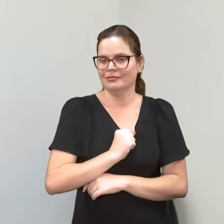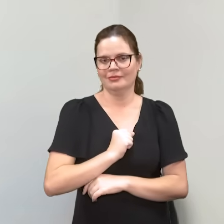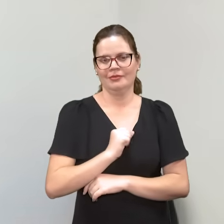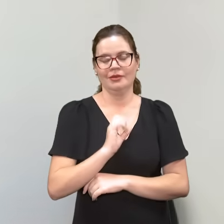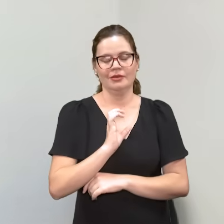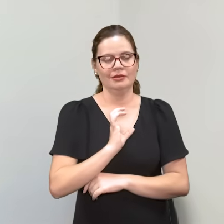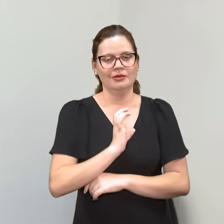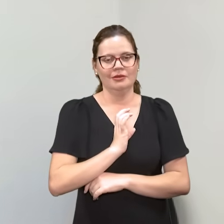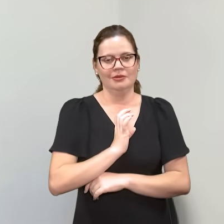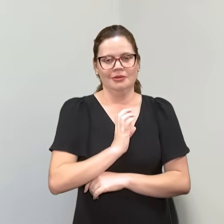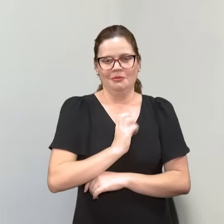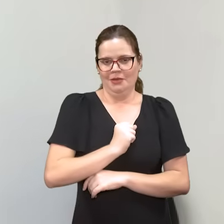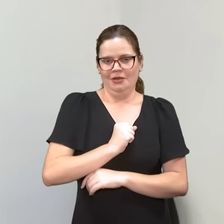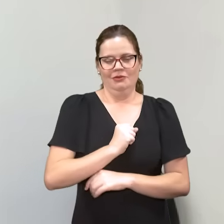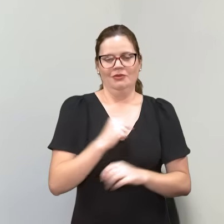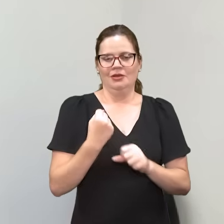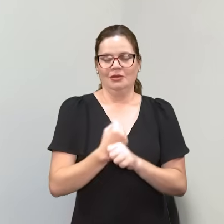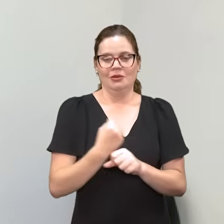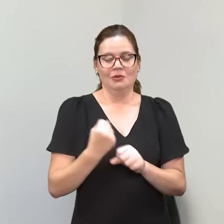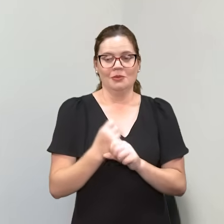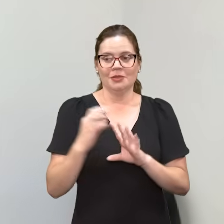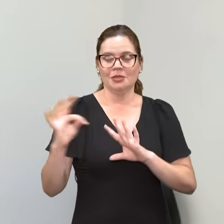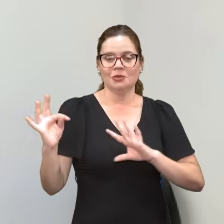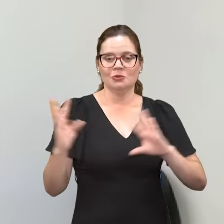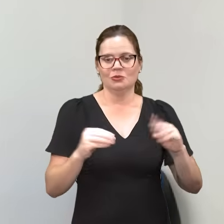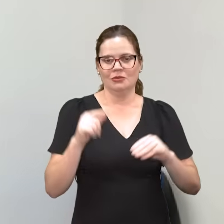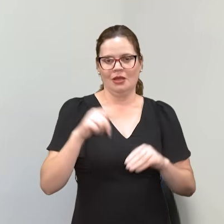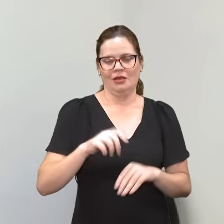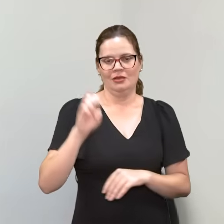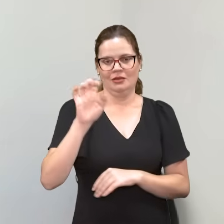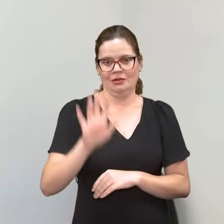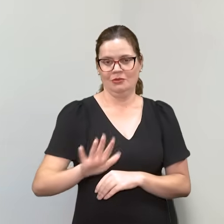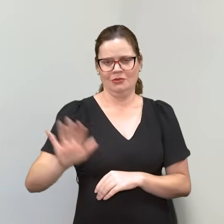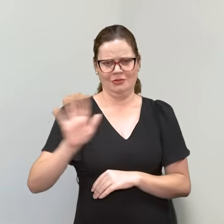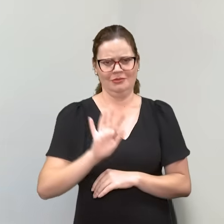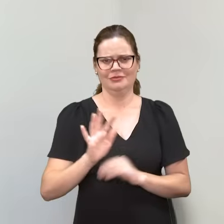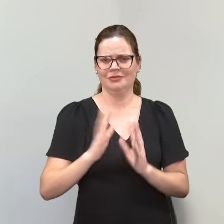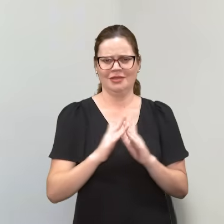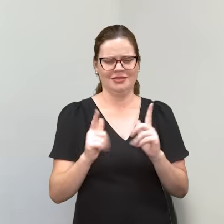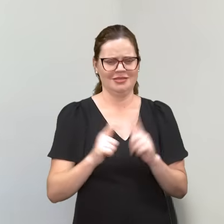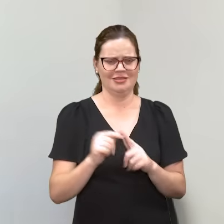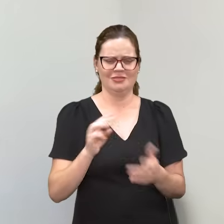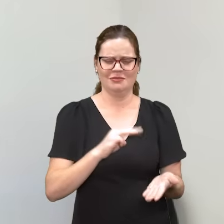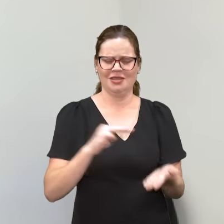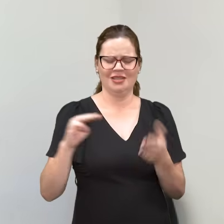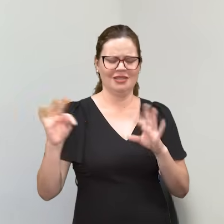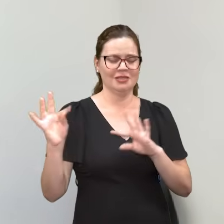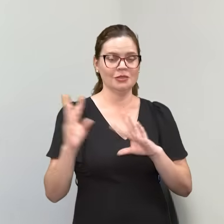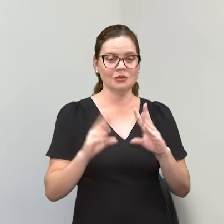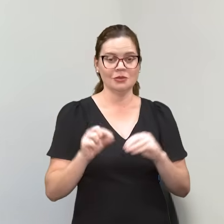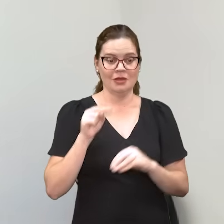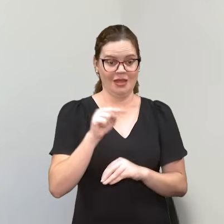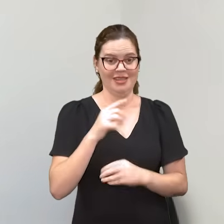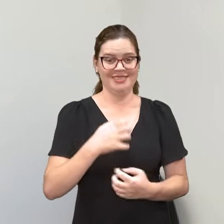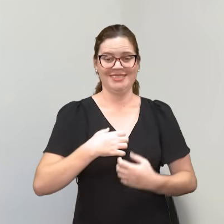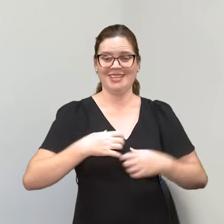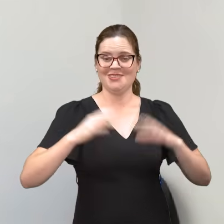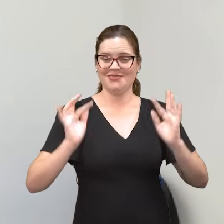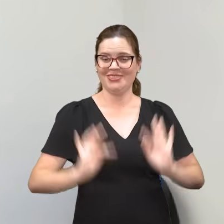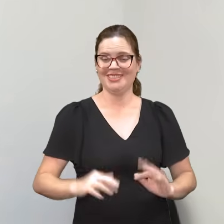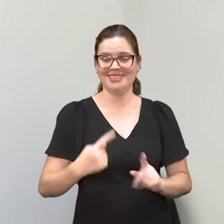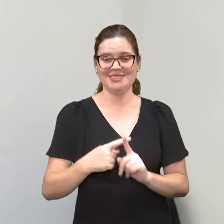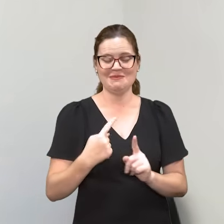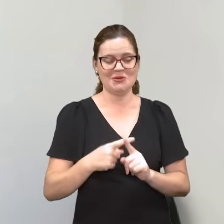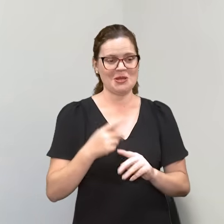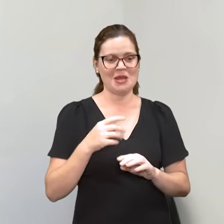obra, amava a obra aqui em toda a Europa. Estava muito feliz pelas grandes vitórias que o Senhor tem dado em todas